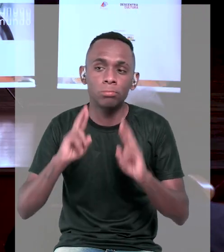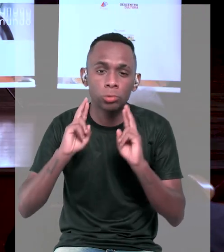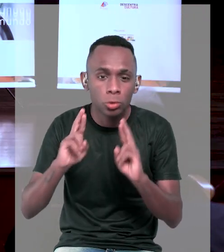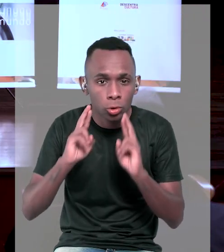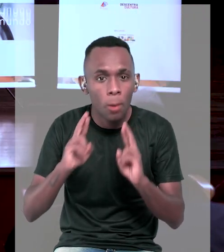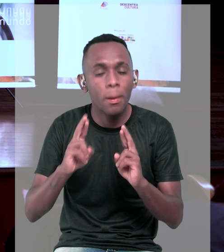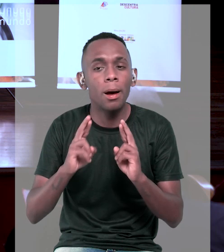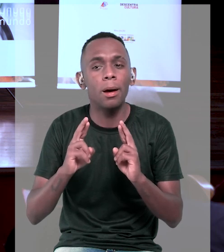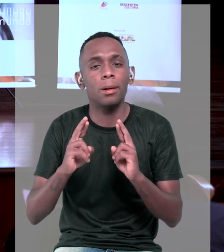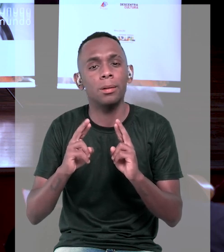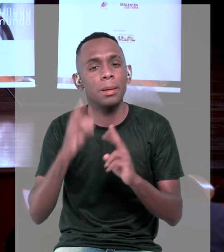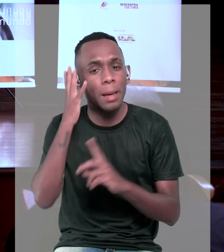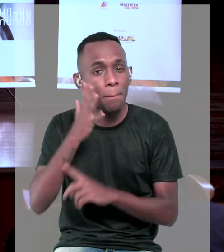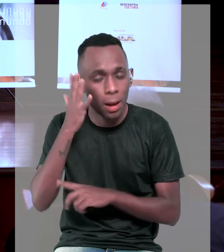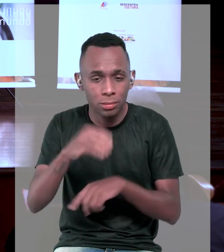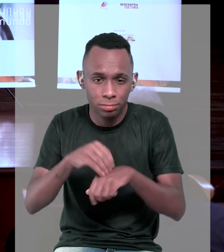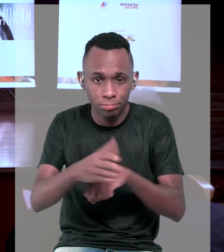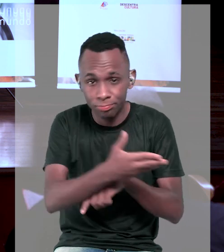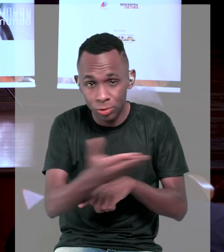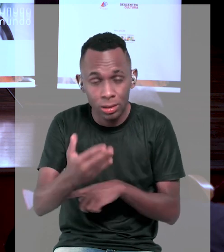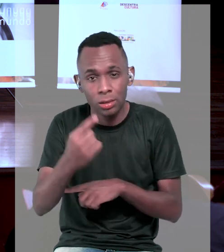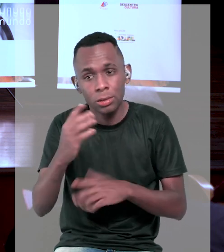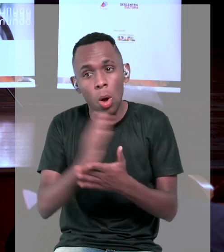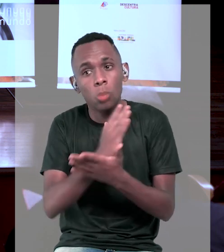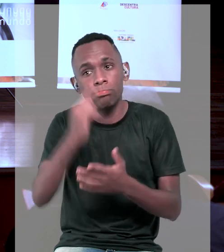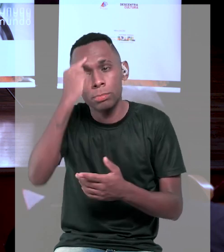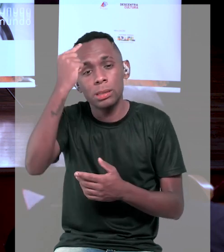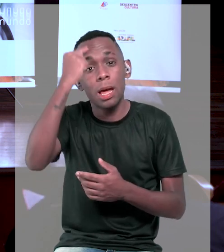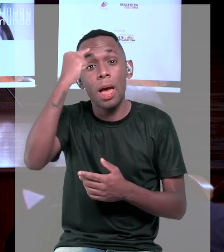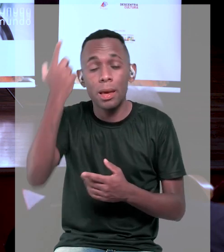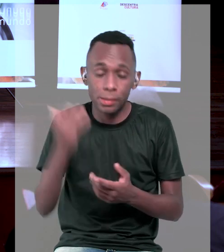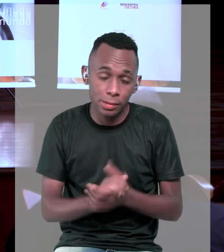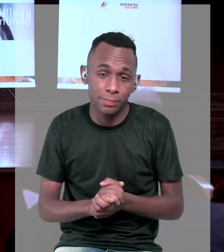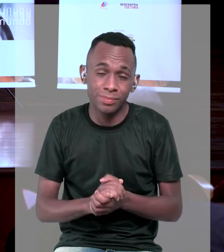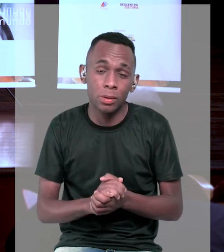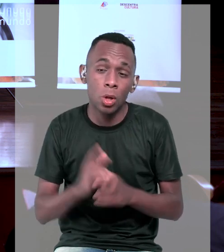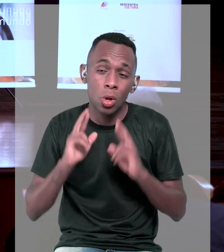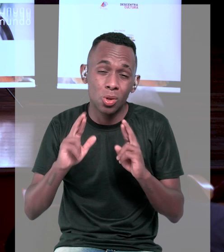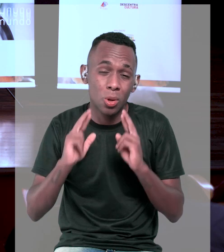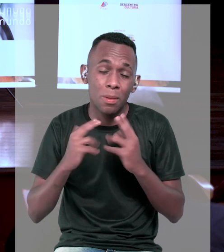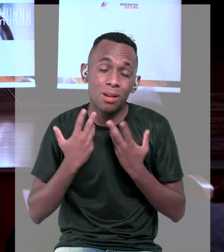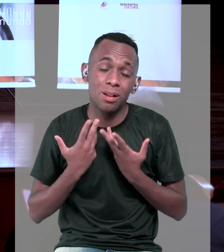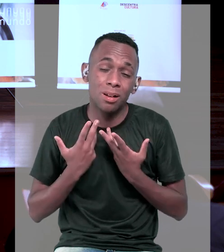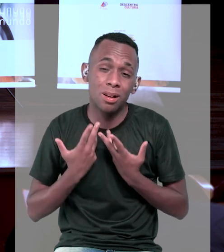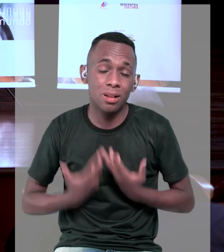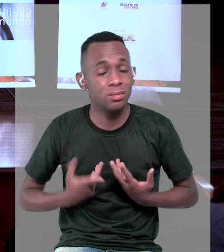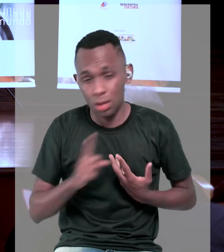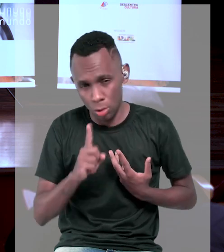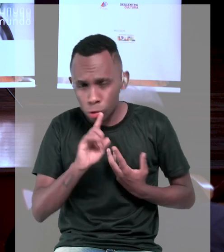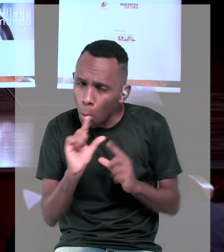com algumas ideias e espero não cansá-los em demasia, só um